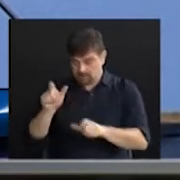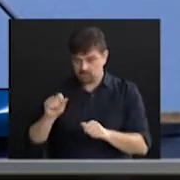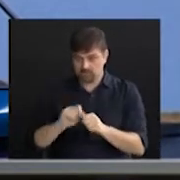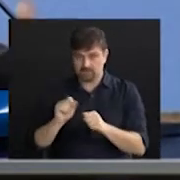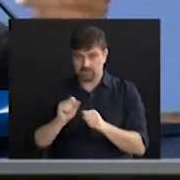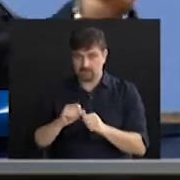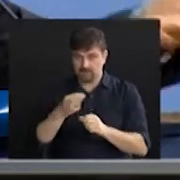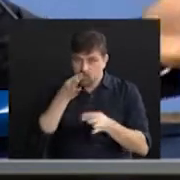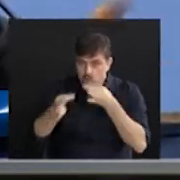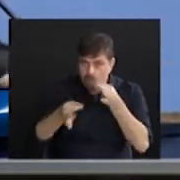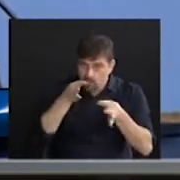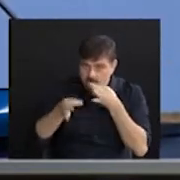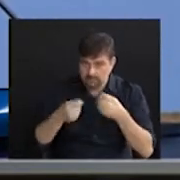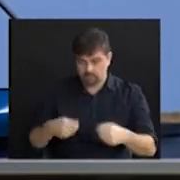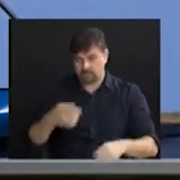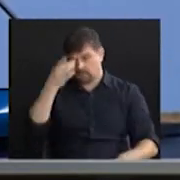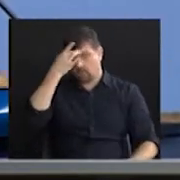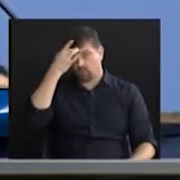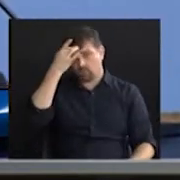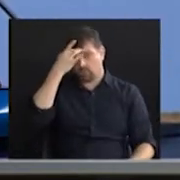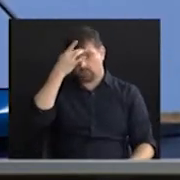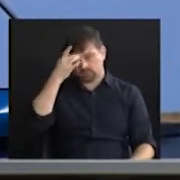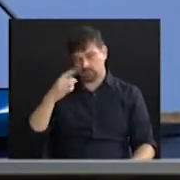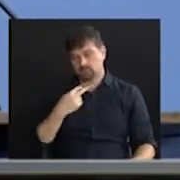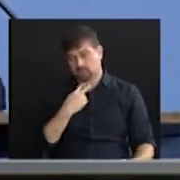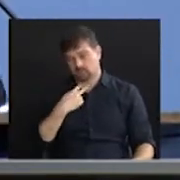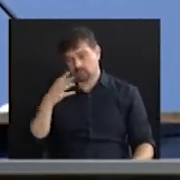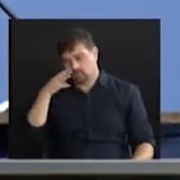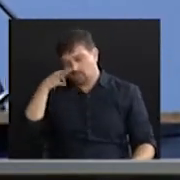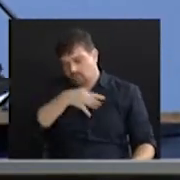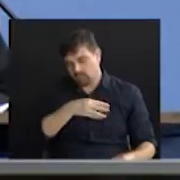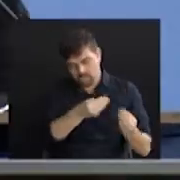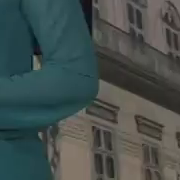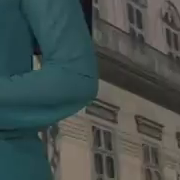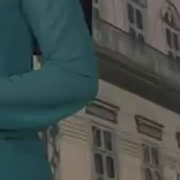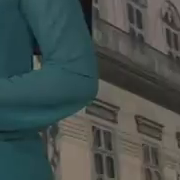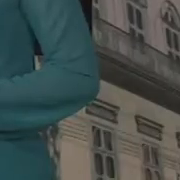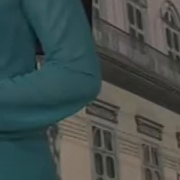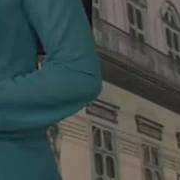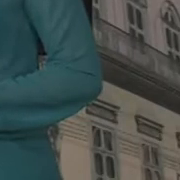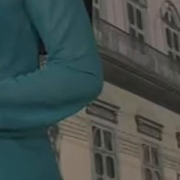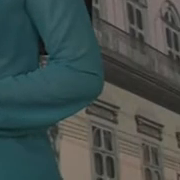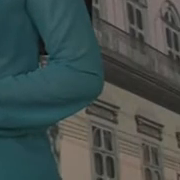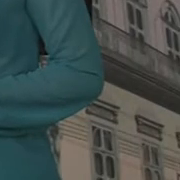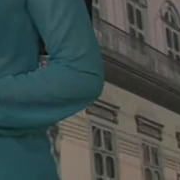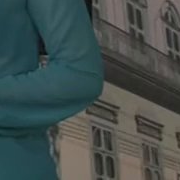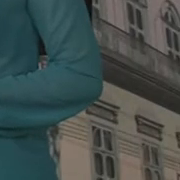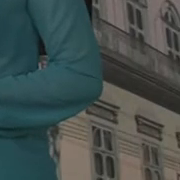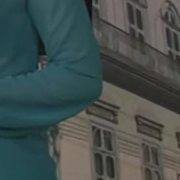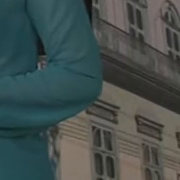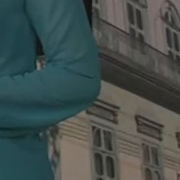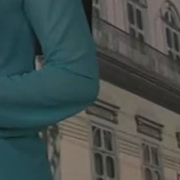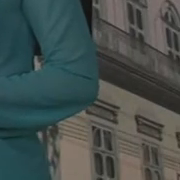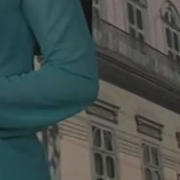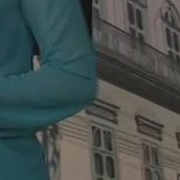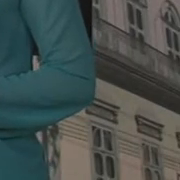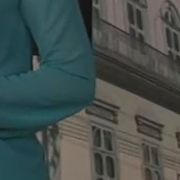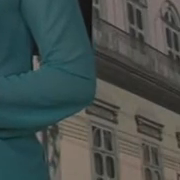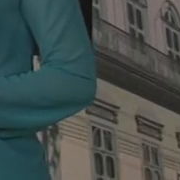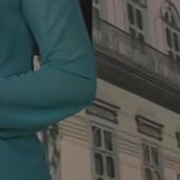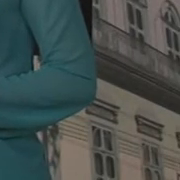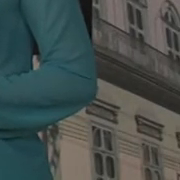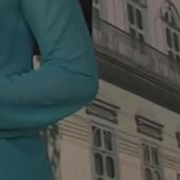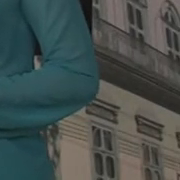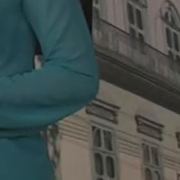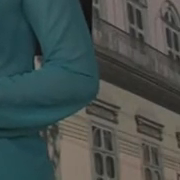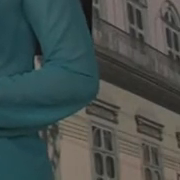frente dos manifestos tem que ter consciência do que está fazendo para não prejudicar pessoas que não têm culpa nenhuma. O prefeito Jonas Donizete sancionou o projeto de lei